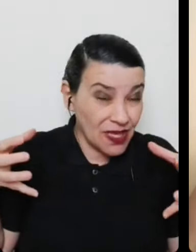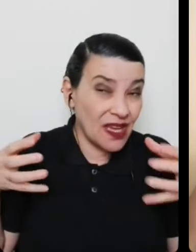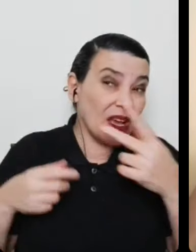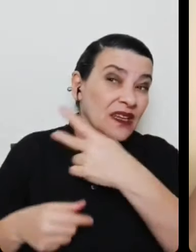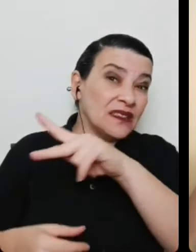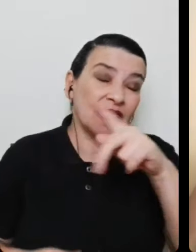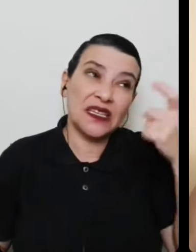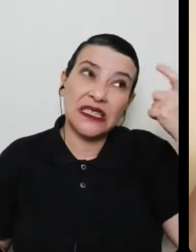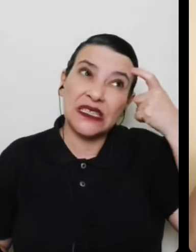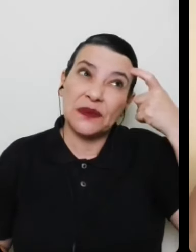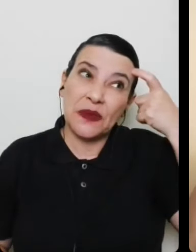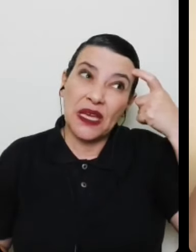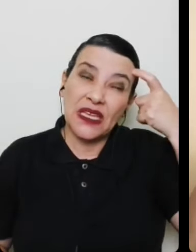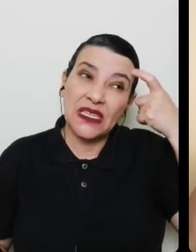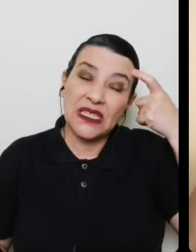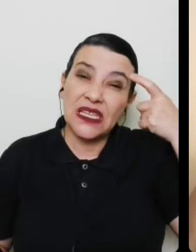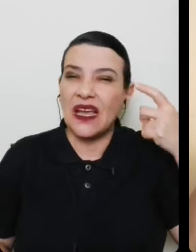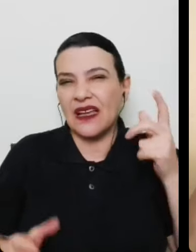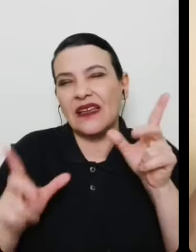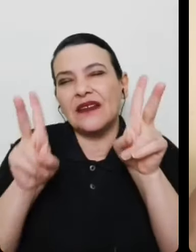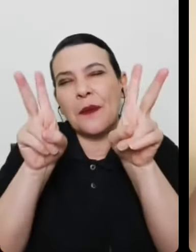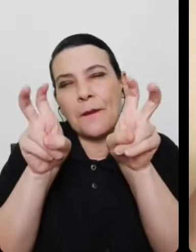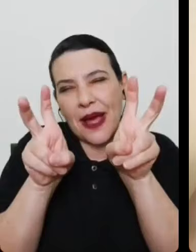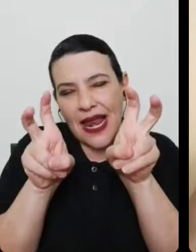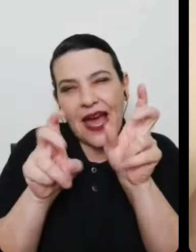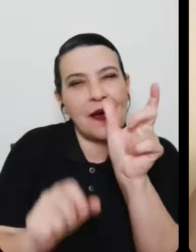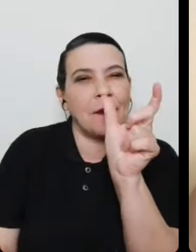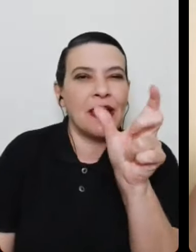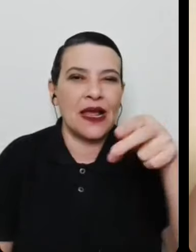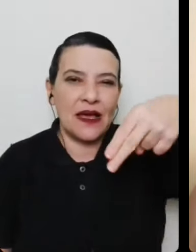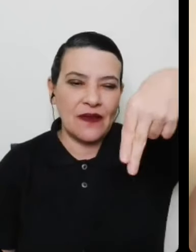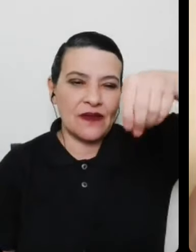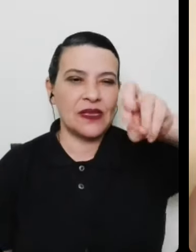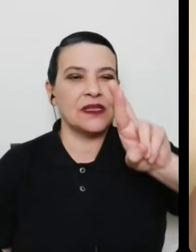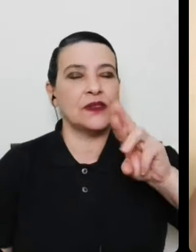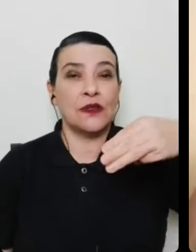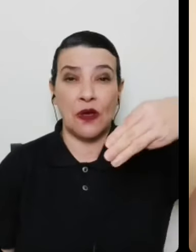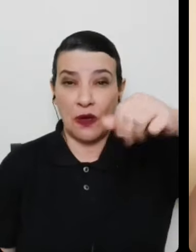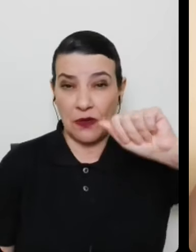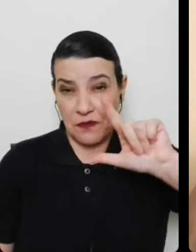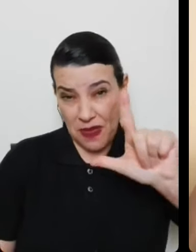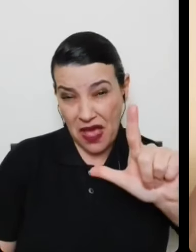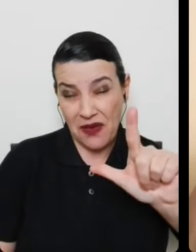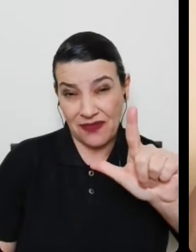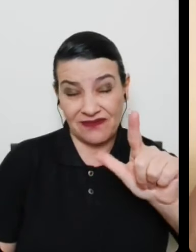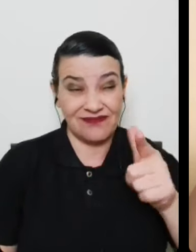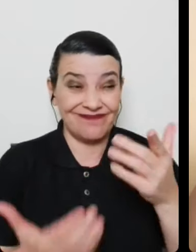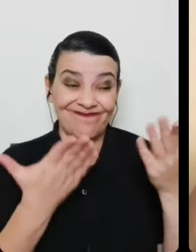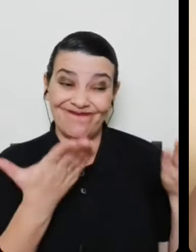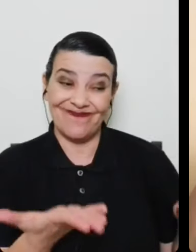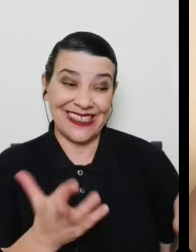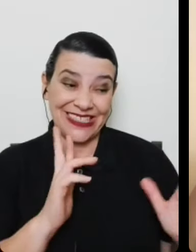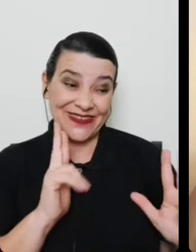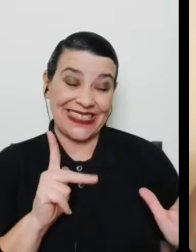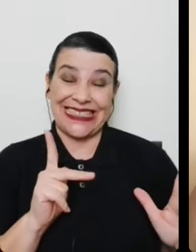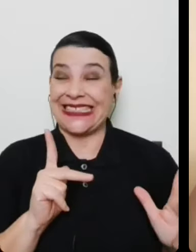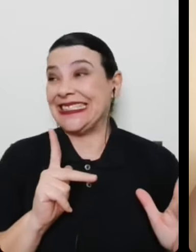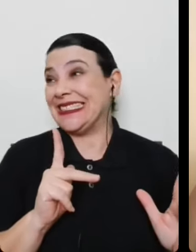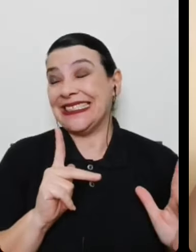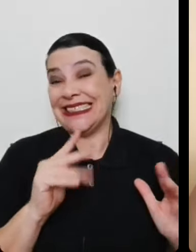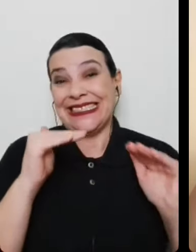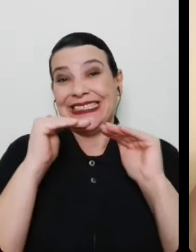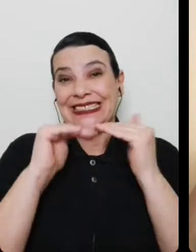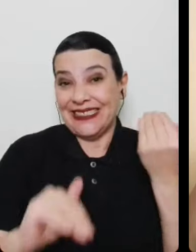entende como normal, entre muitas aspas, normal, ela sofre por ser diferente.